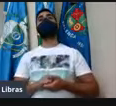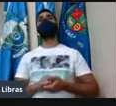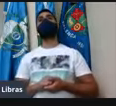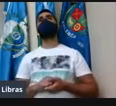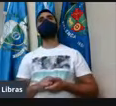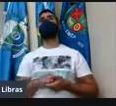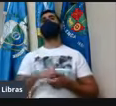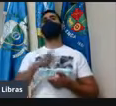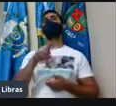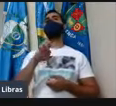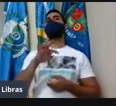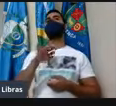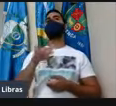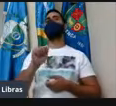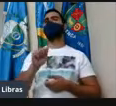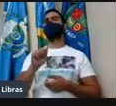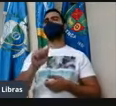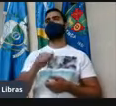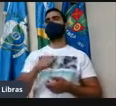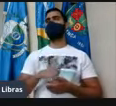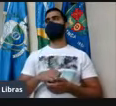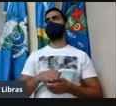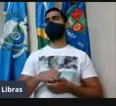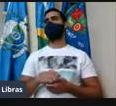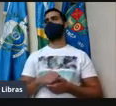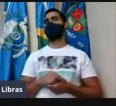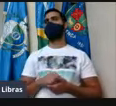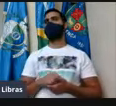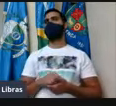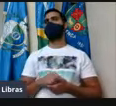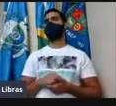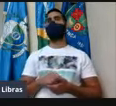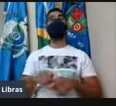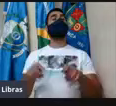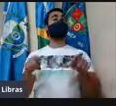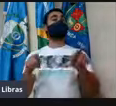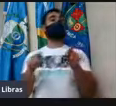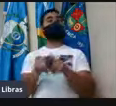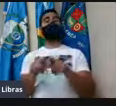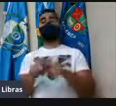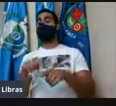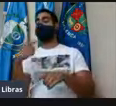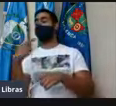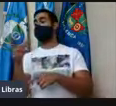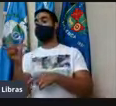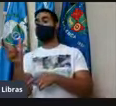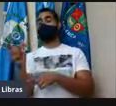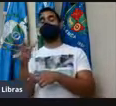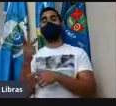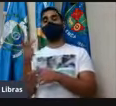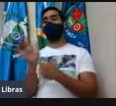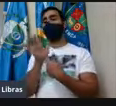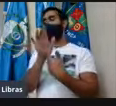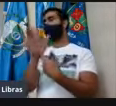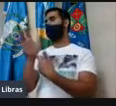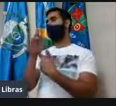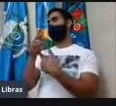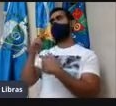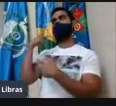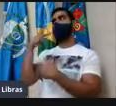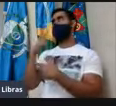de arrecadações dos fundos, o senhor também não trouxe para dizer para a gente